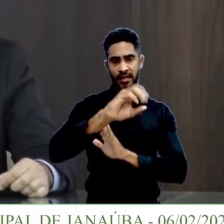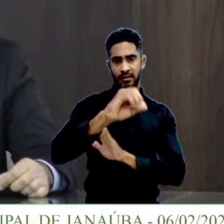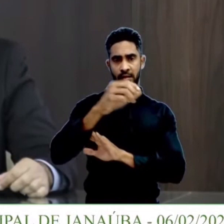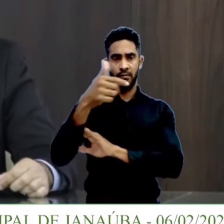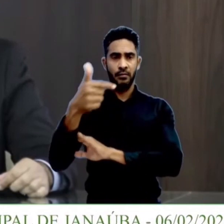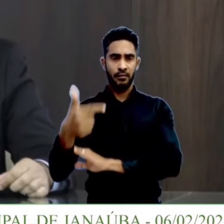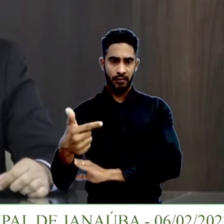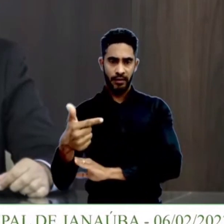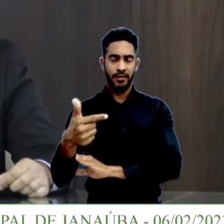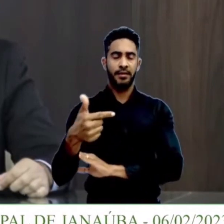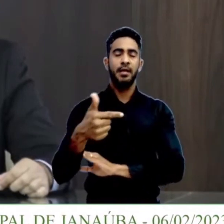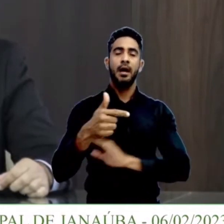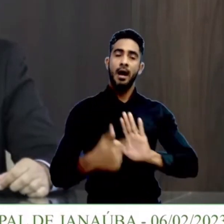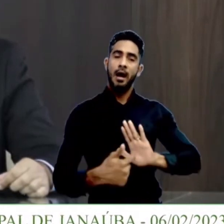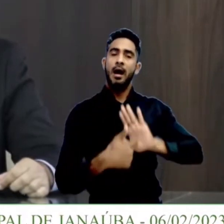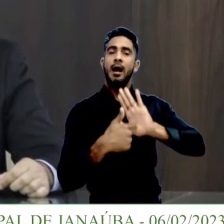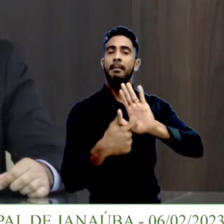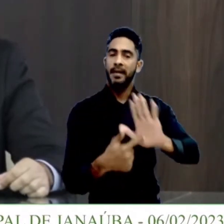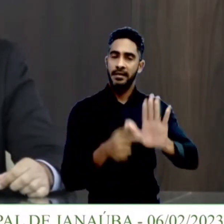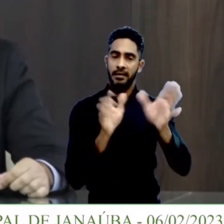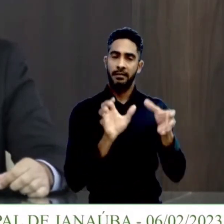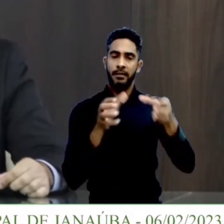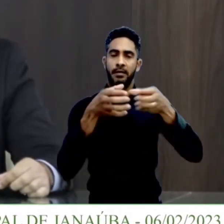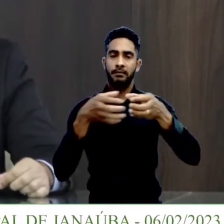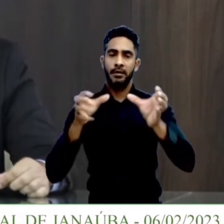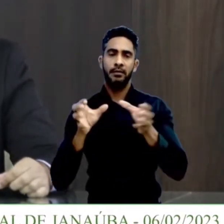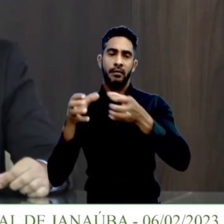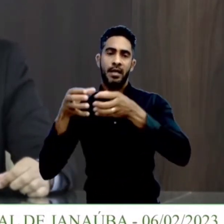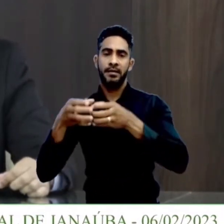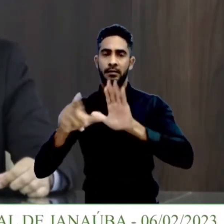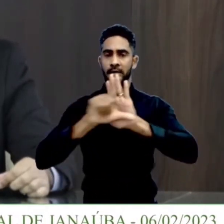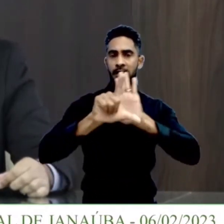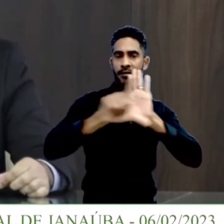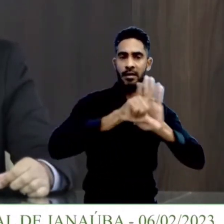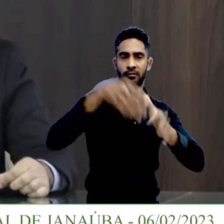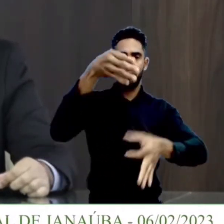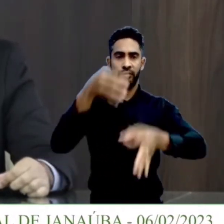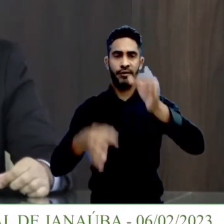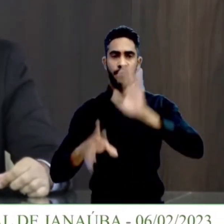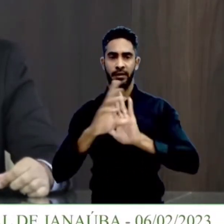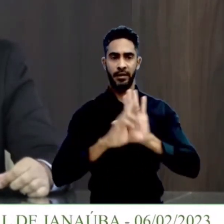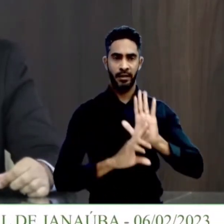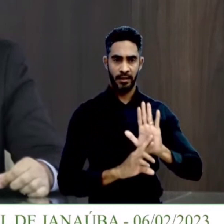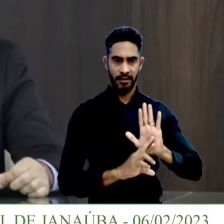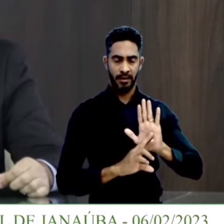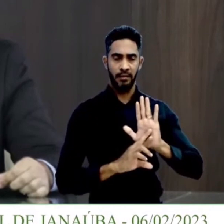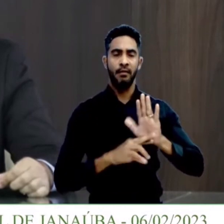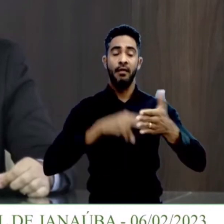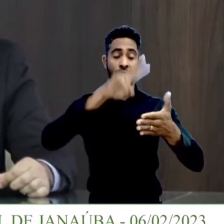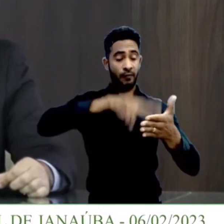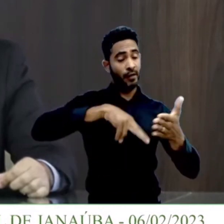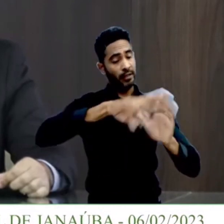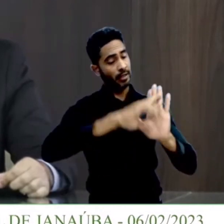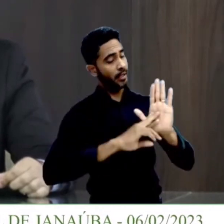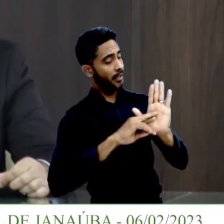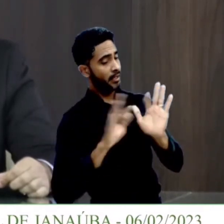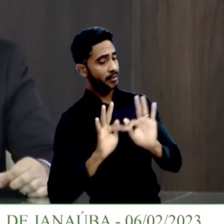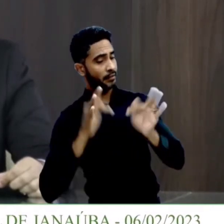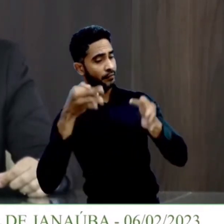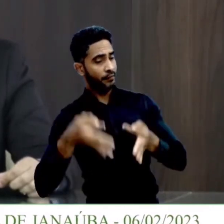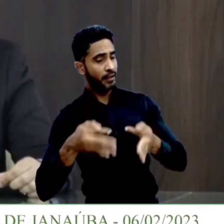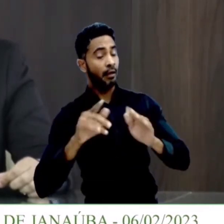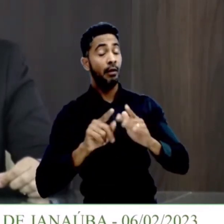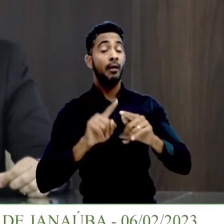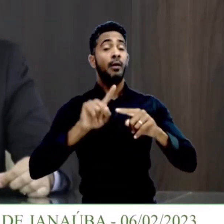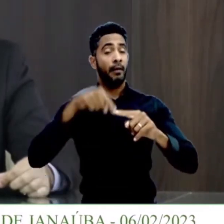e 002. Apresentadas pela Comissão de Legislação, Justiça e Redação. Foi lida a redação final.